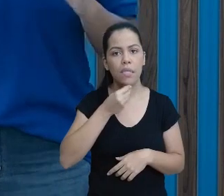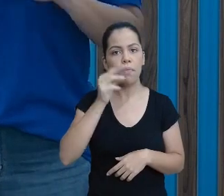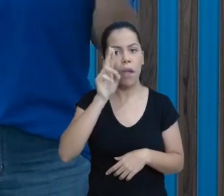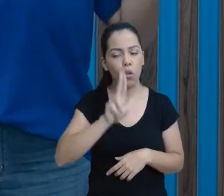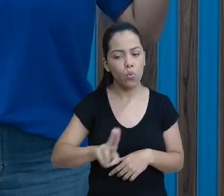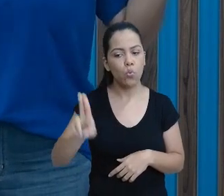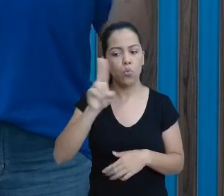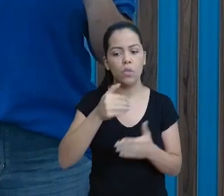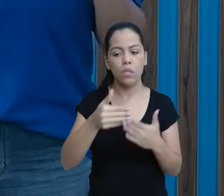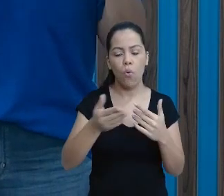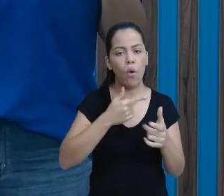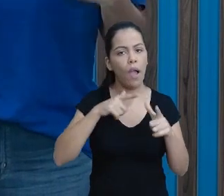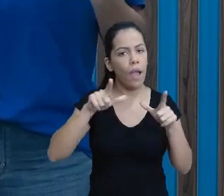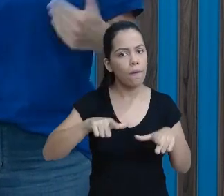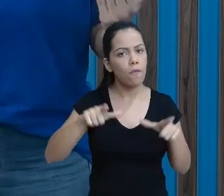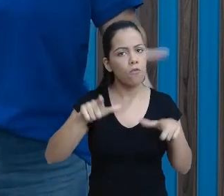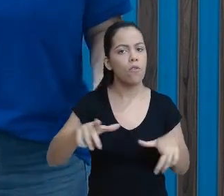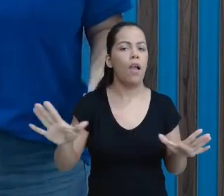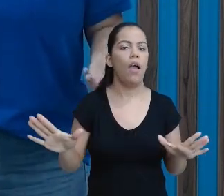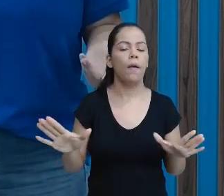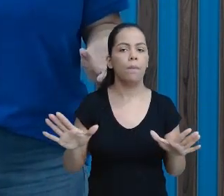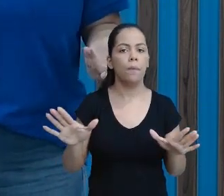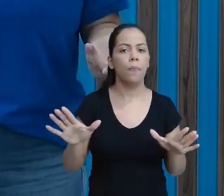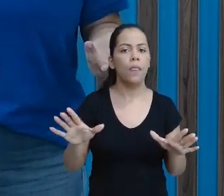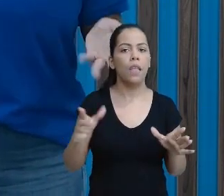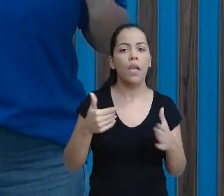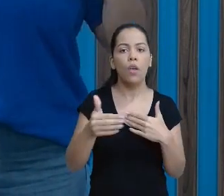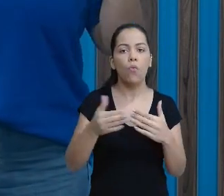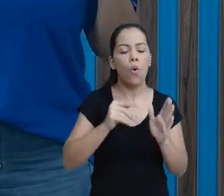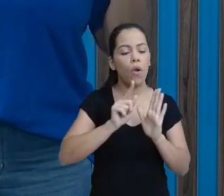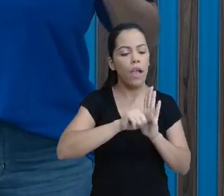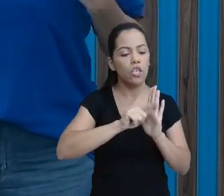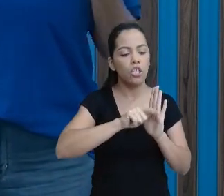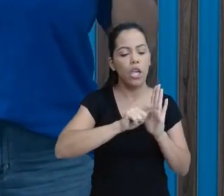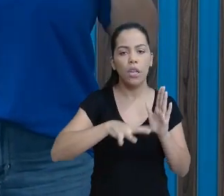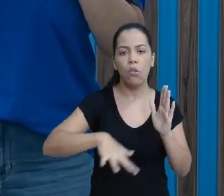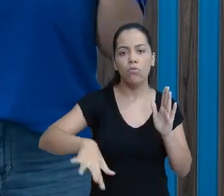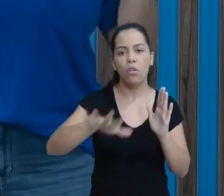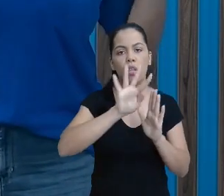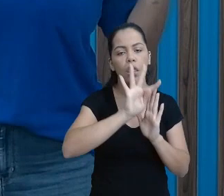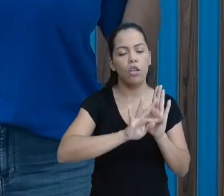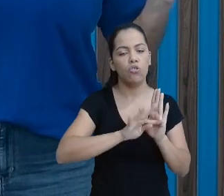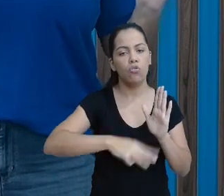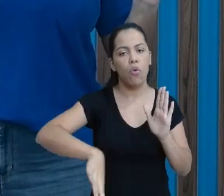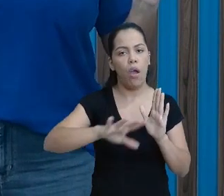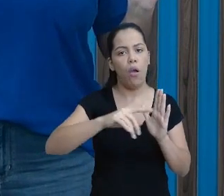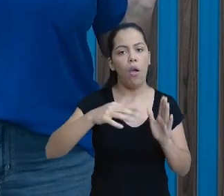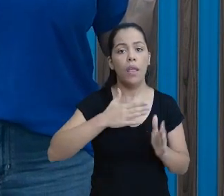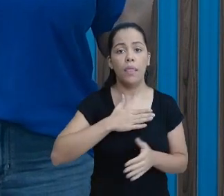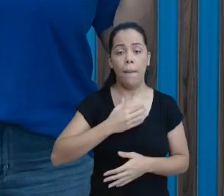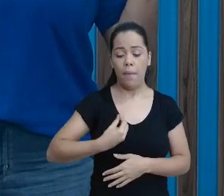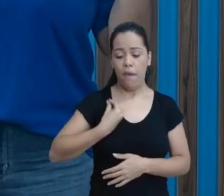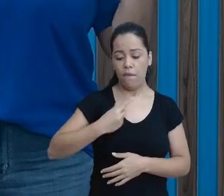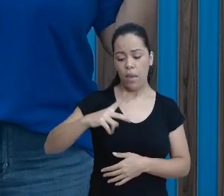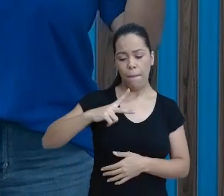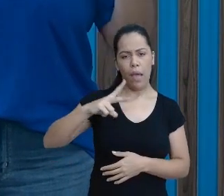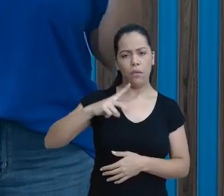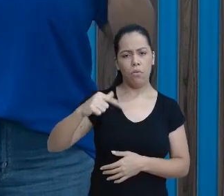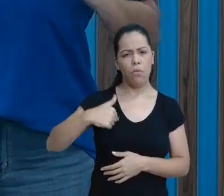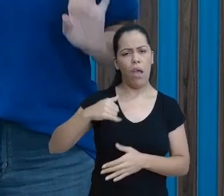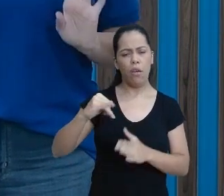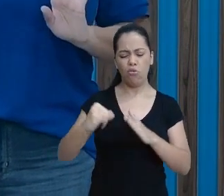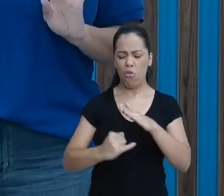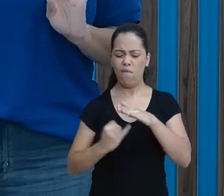circular em quaisquer que sejam os meios. Na minha vida pessoal, eu sou extremamente informal, mas essa é a